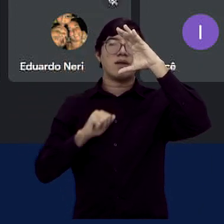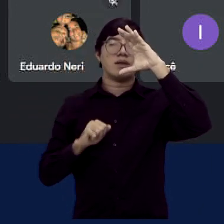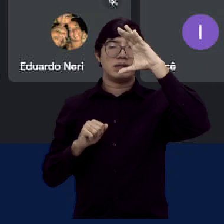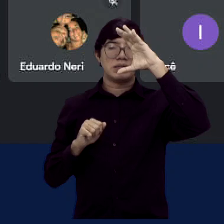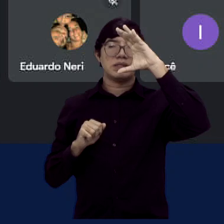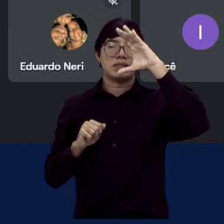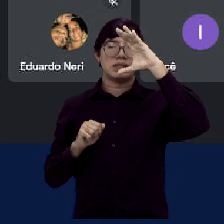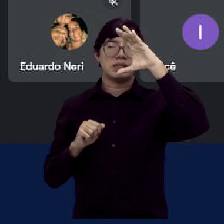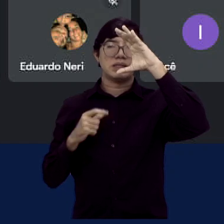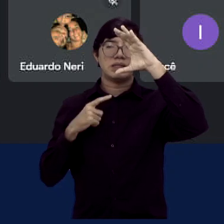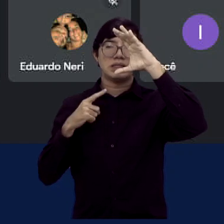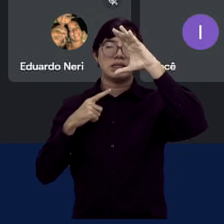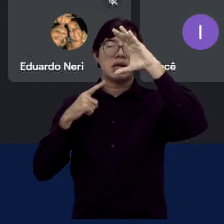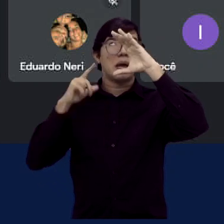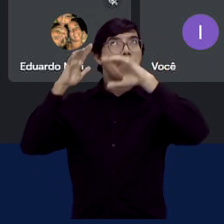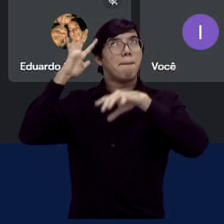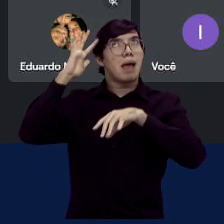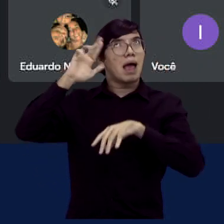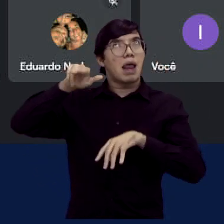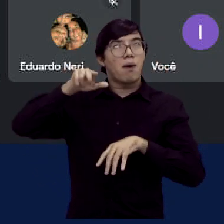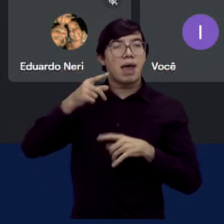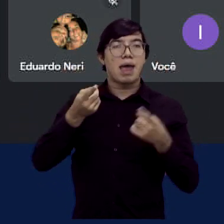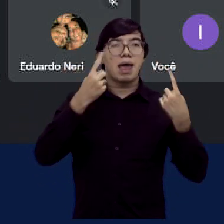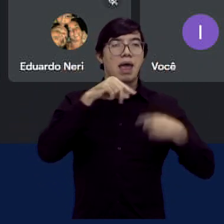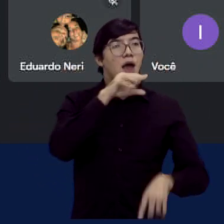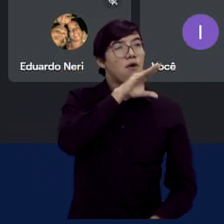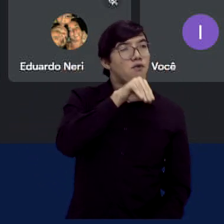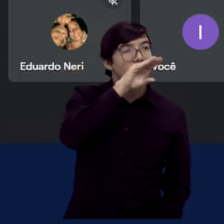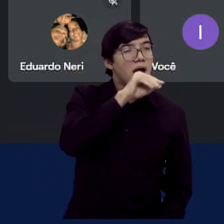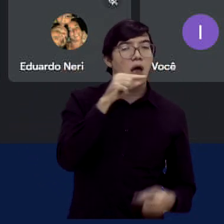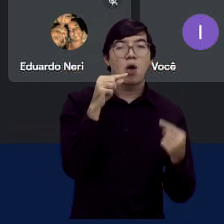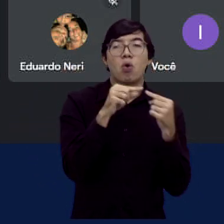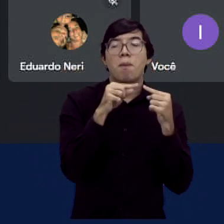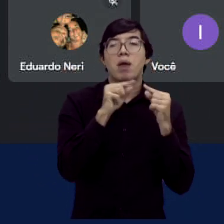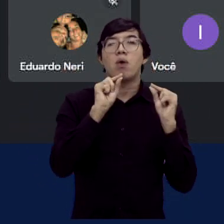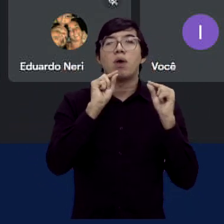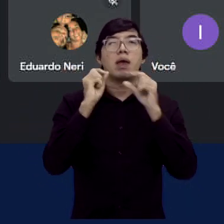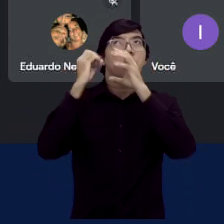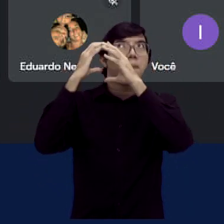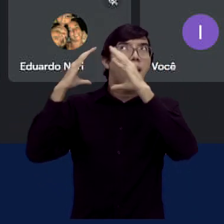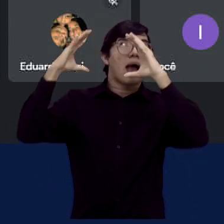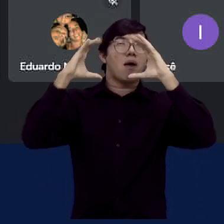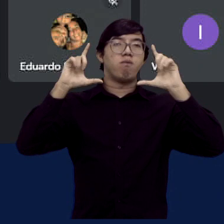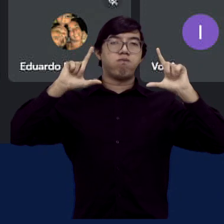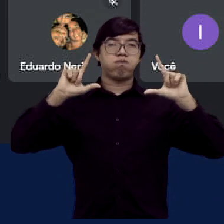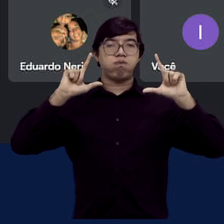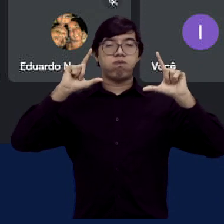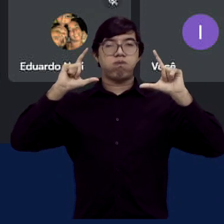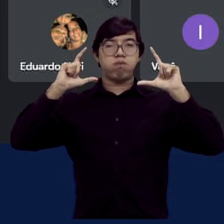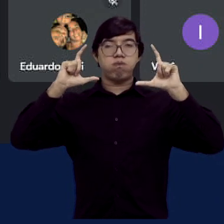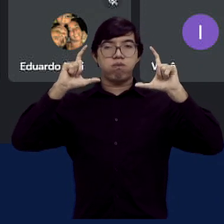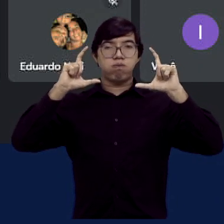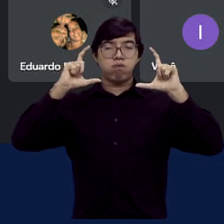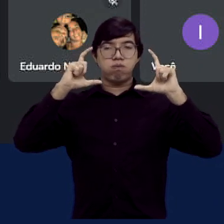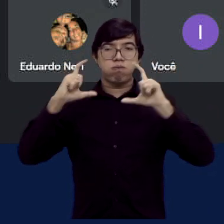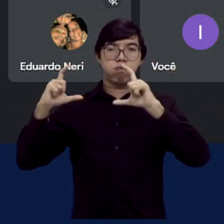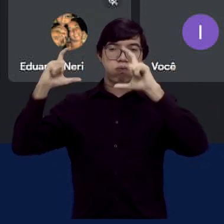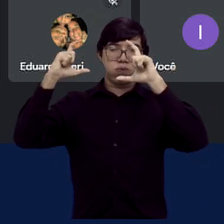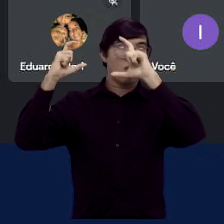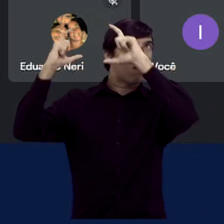né? Porque eles acham que encaixa melhor no design. Só que, tradicionalmente, o balão de